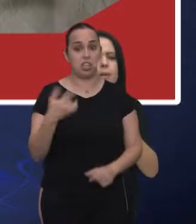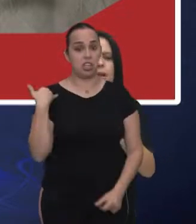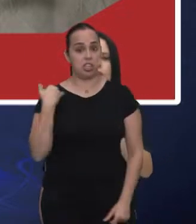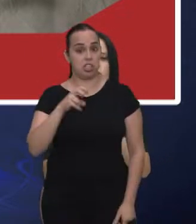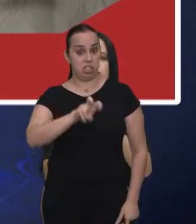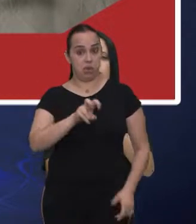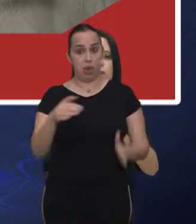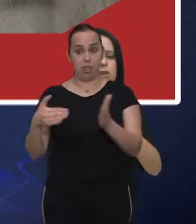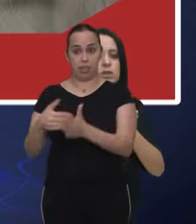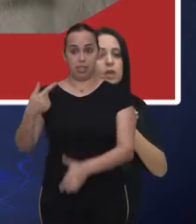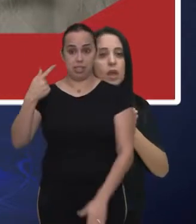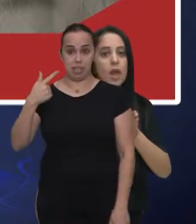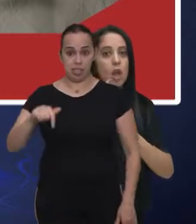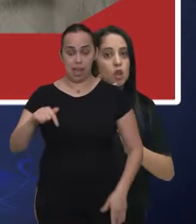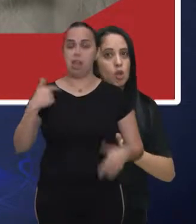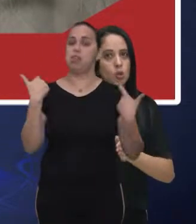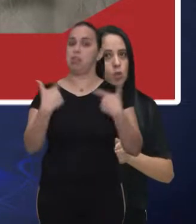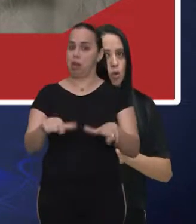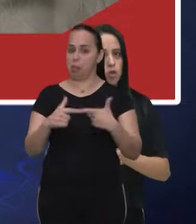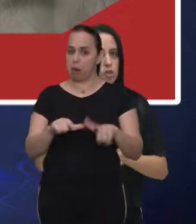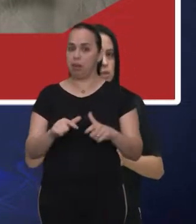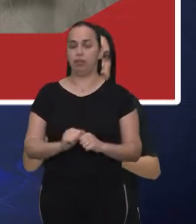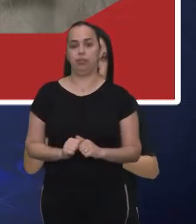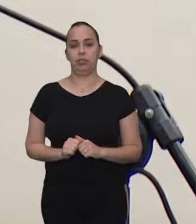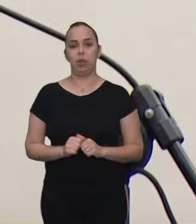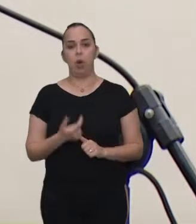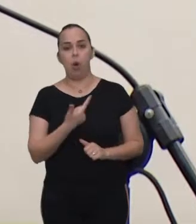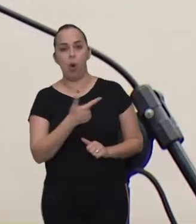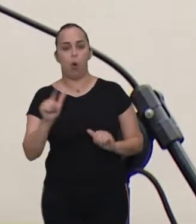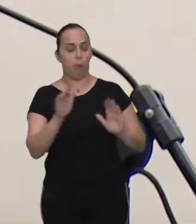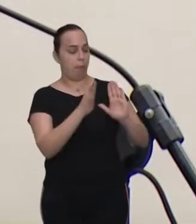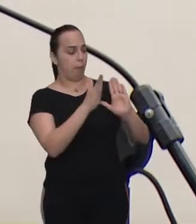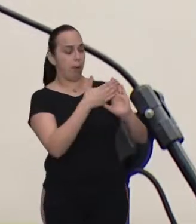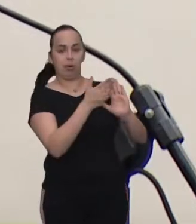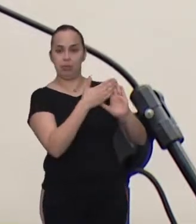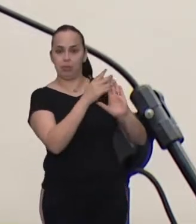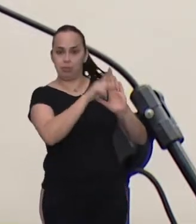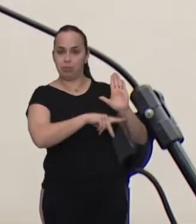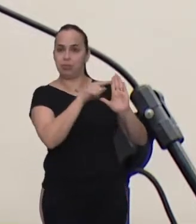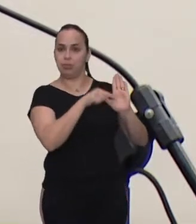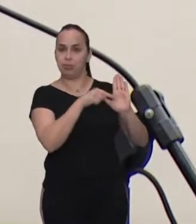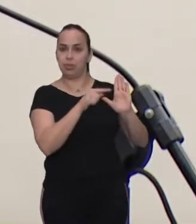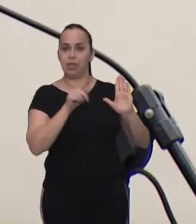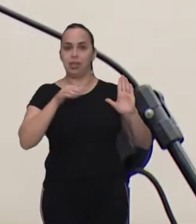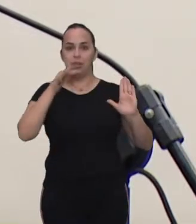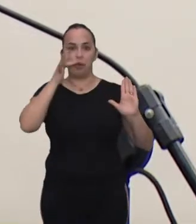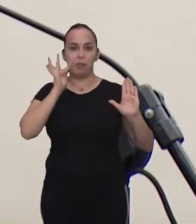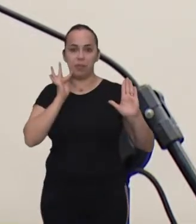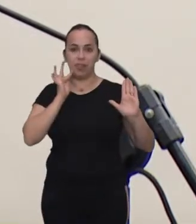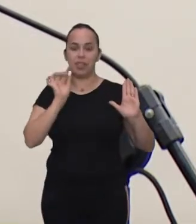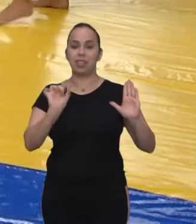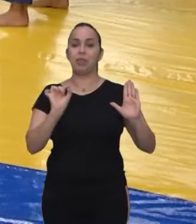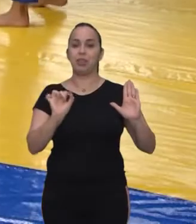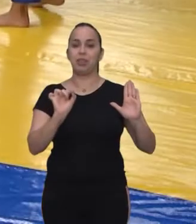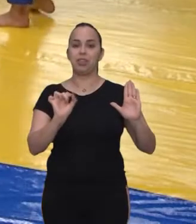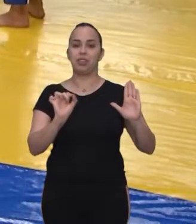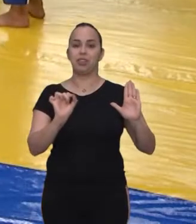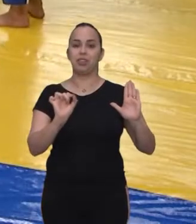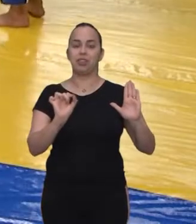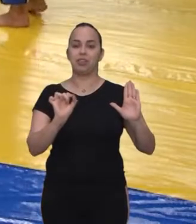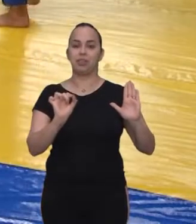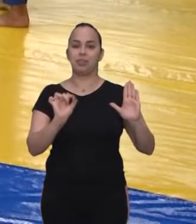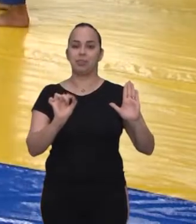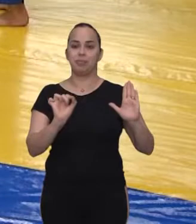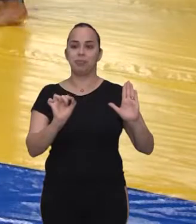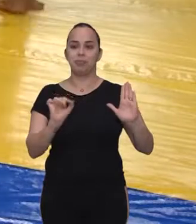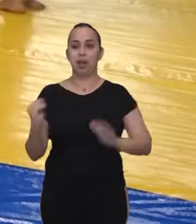de 5 a 17 anos trabalham no país outro projeto aprovado é a proposta do vereador Fabiano zagueiro que